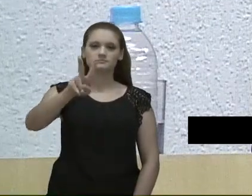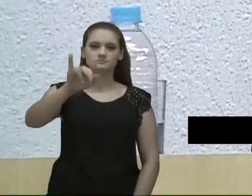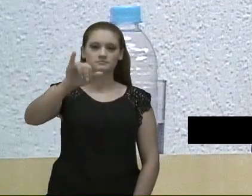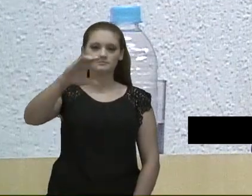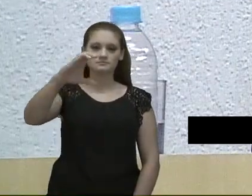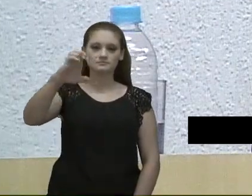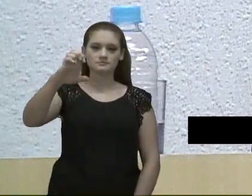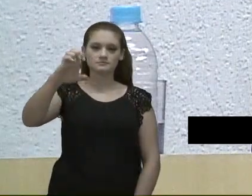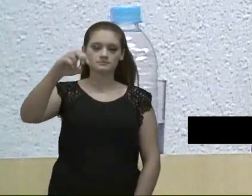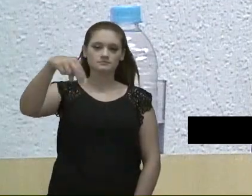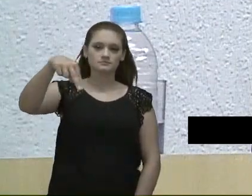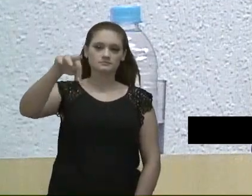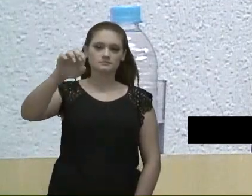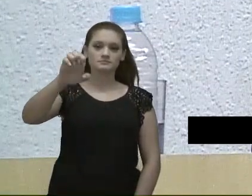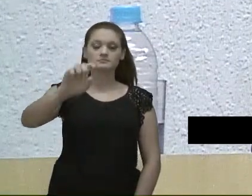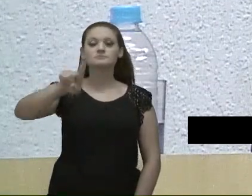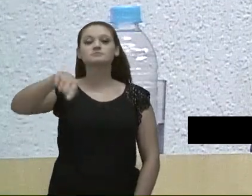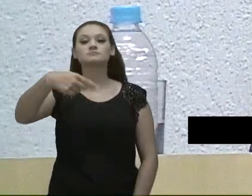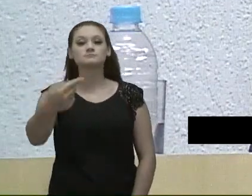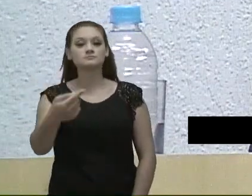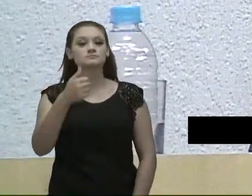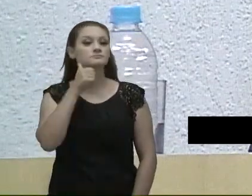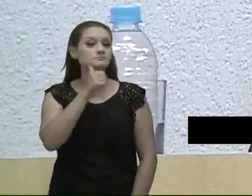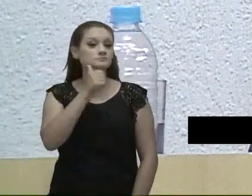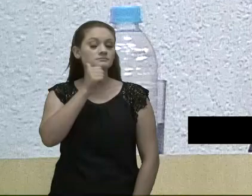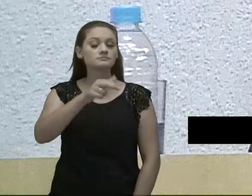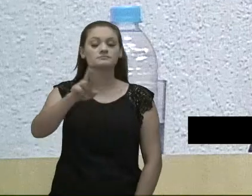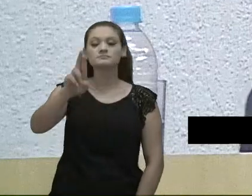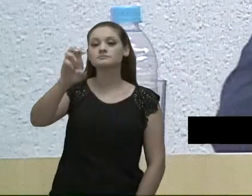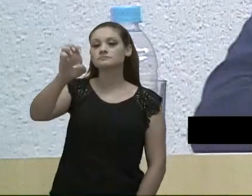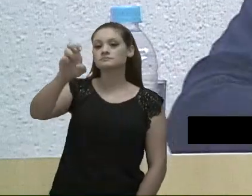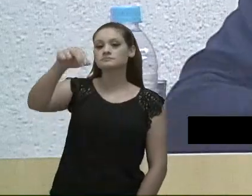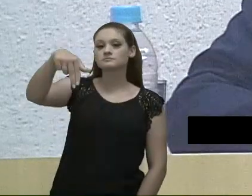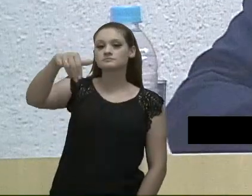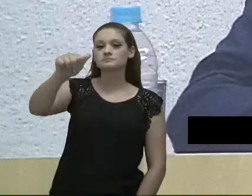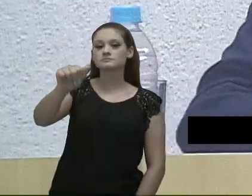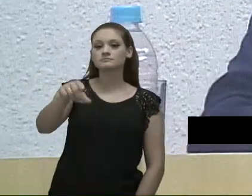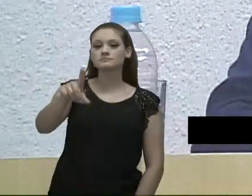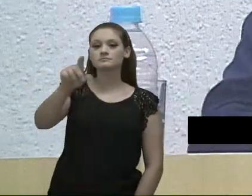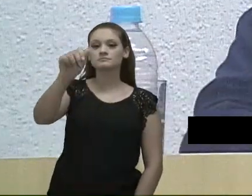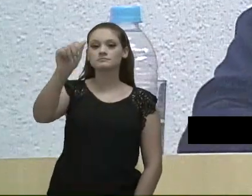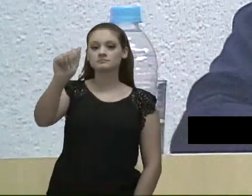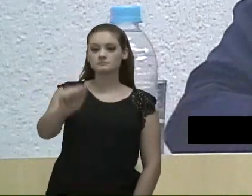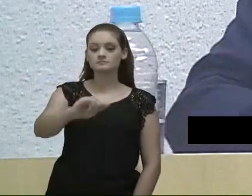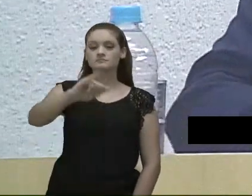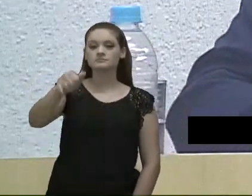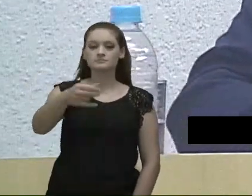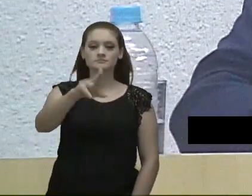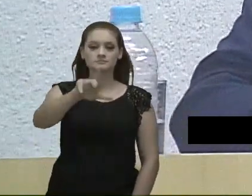Moraes e por último a senhora Renata Juliane de Souza.